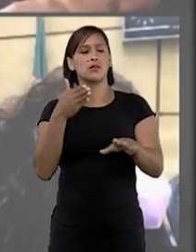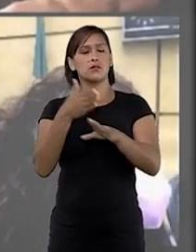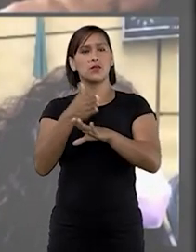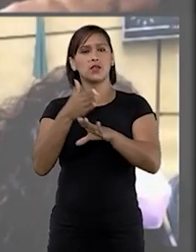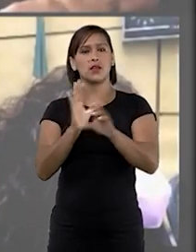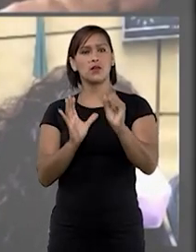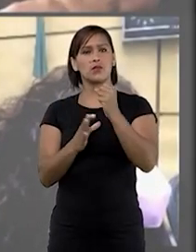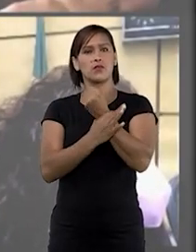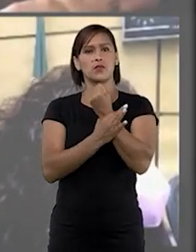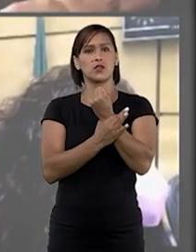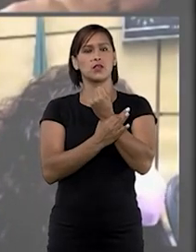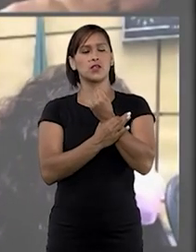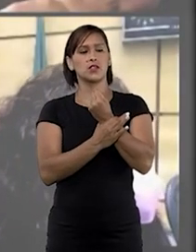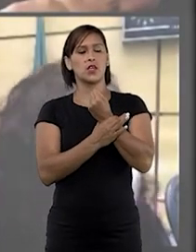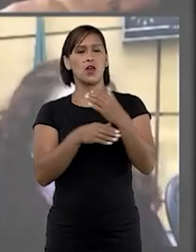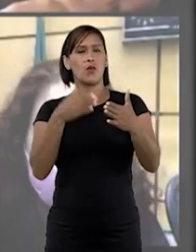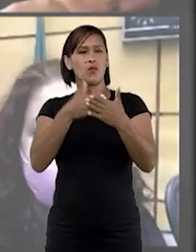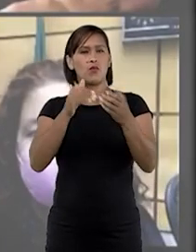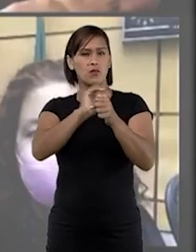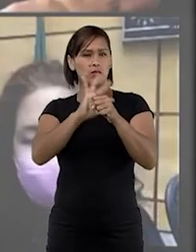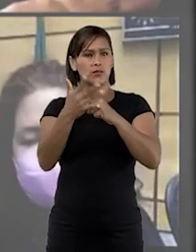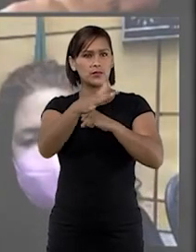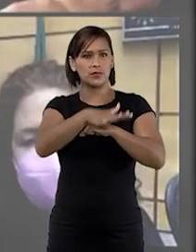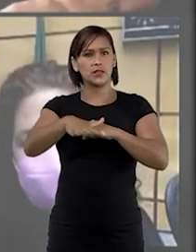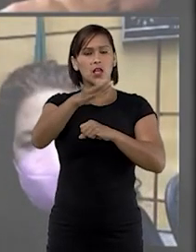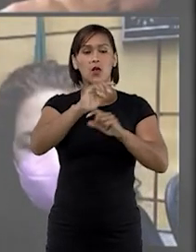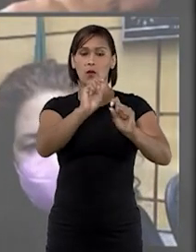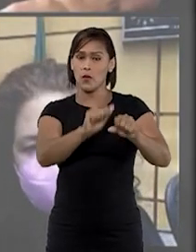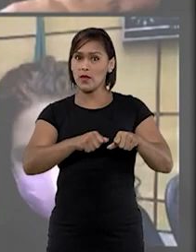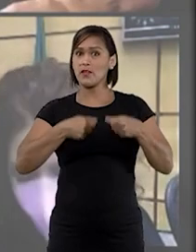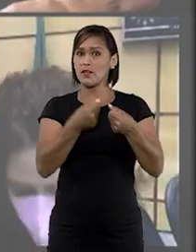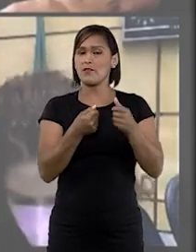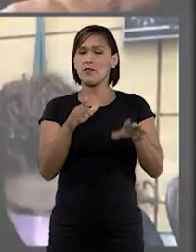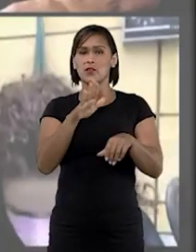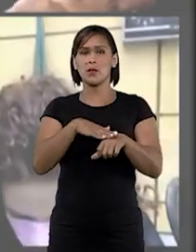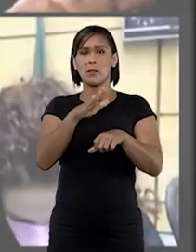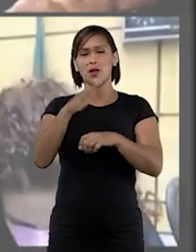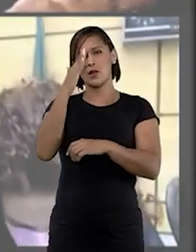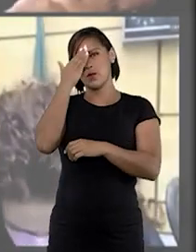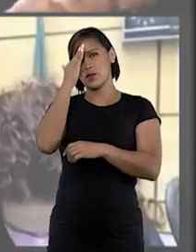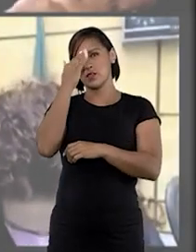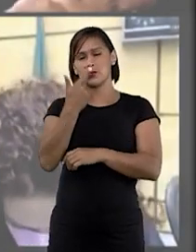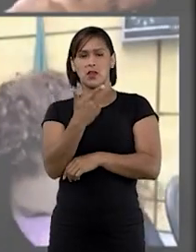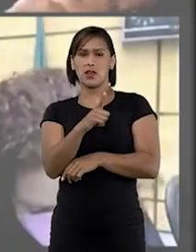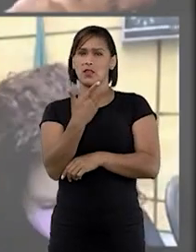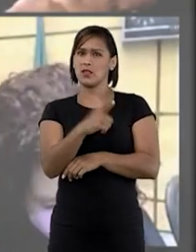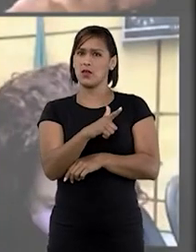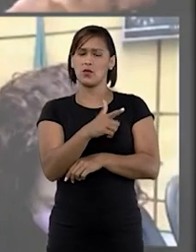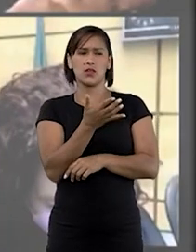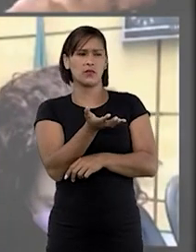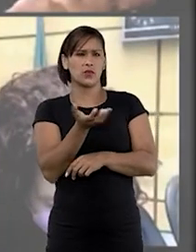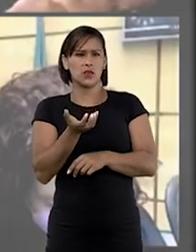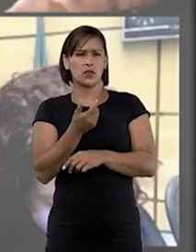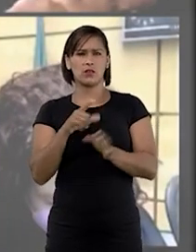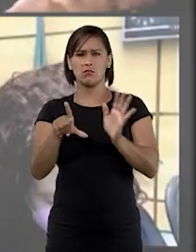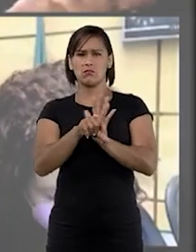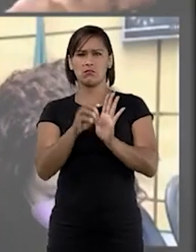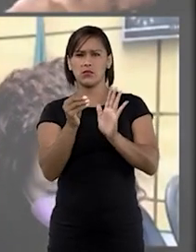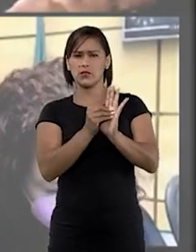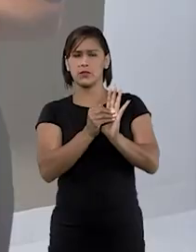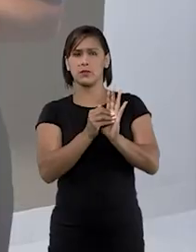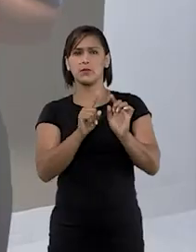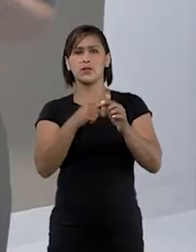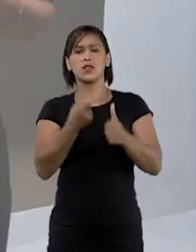garantir a efetividade das ações de combate à pandemia o que reforça ainda mais o entendimento de que não houve pretensão